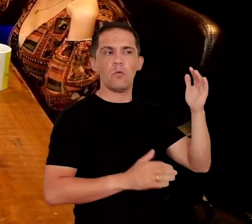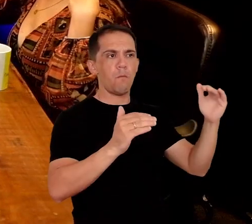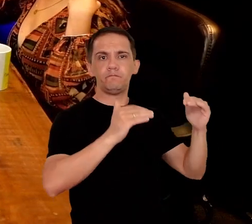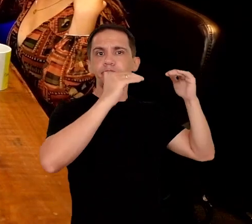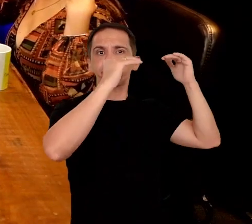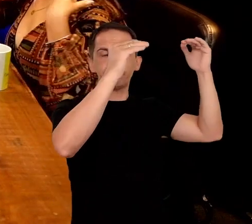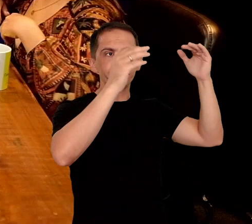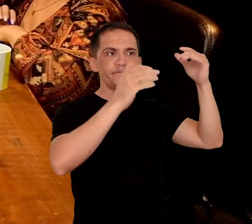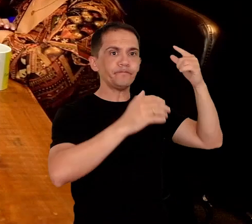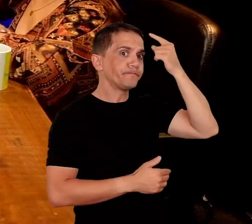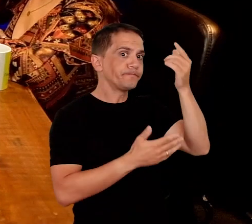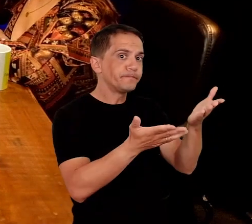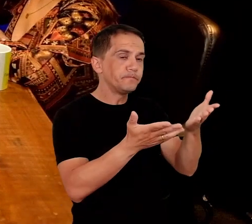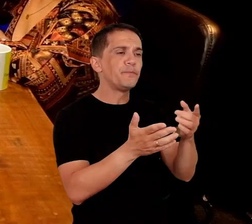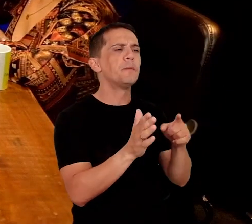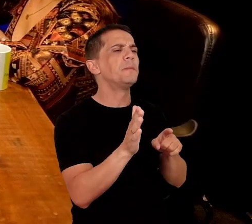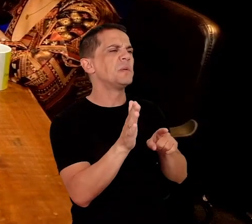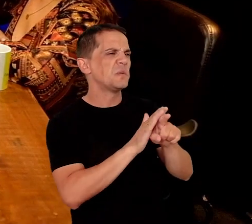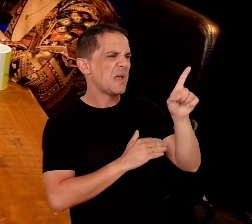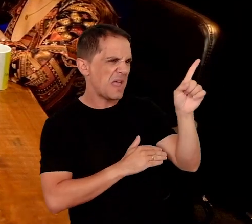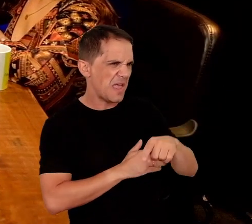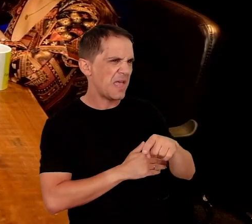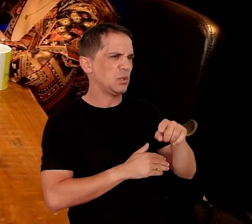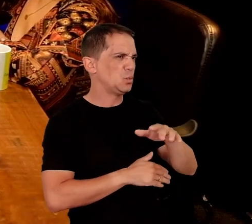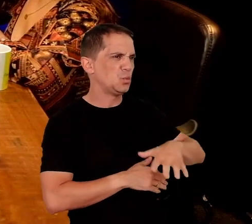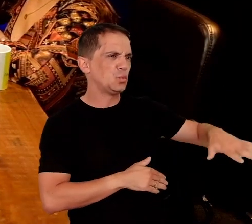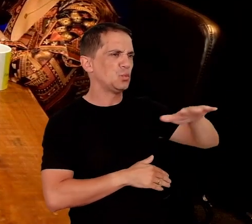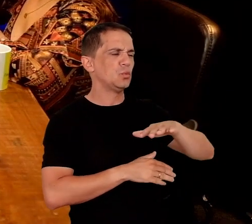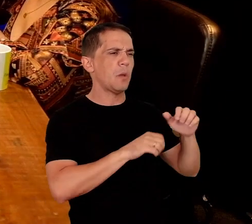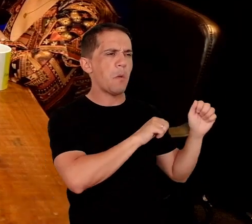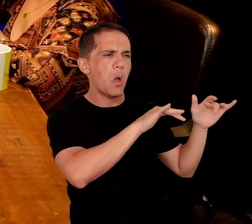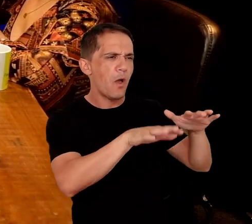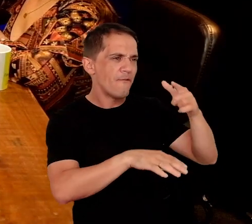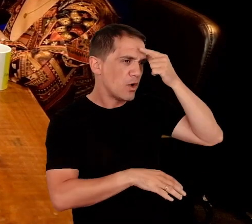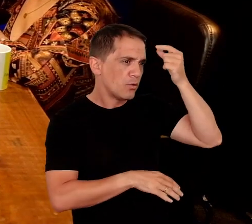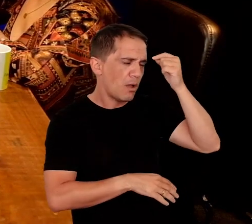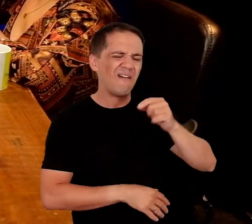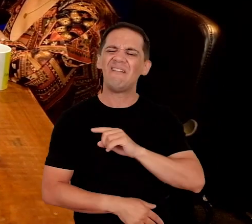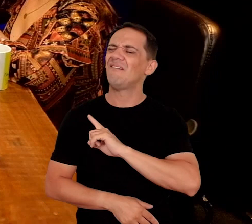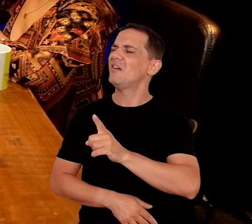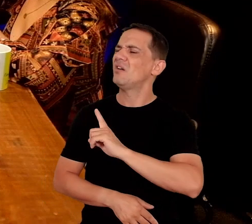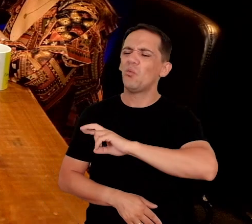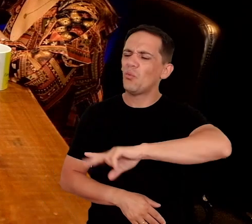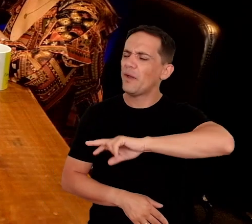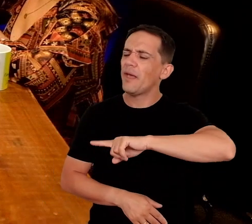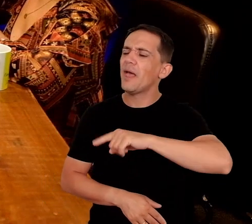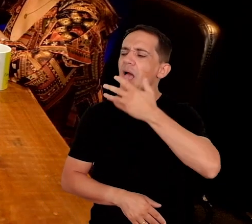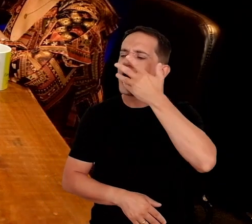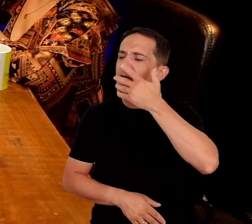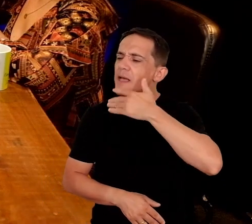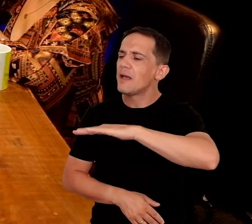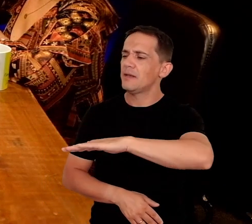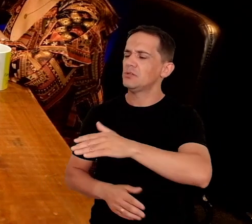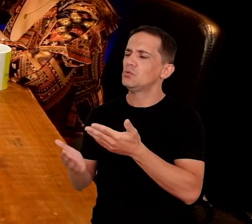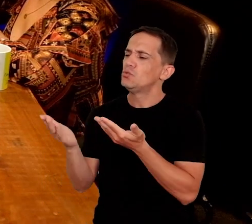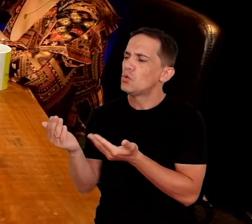está realizando. Mas a gente perguntou, qual é o público-alvo aqui? São surdos acadêmicos e tal? Daí eles falaram, não, o pessoal que vem para ver essa exposição